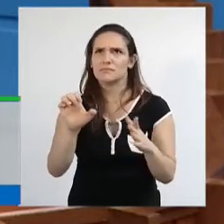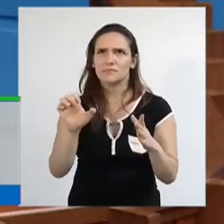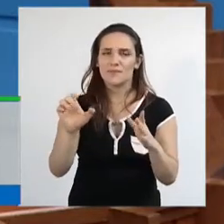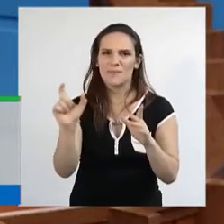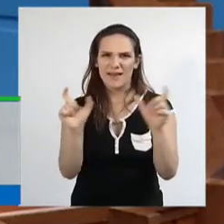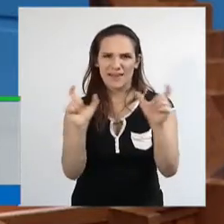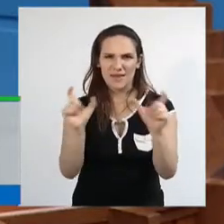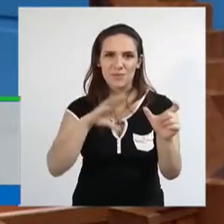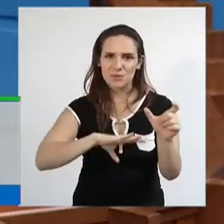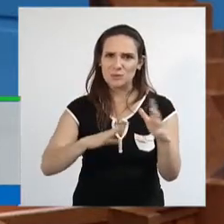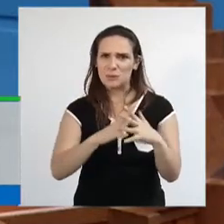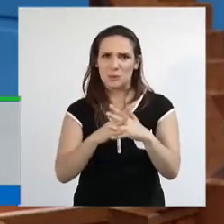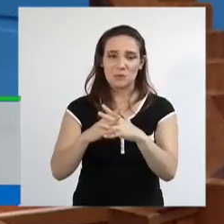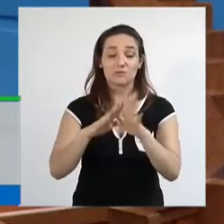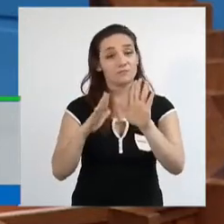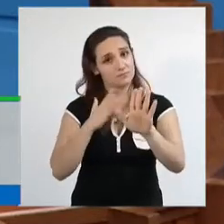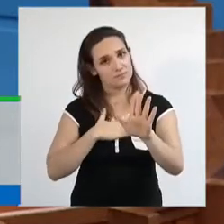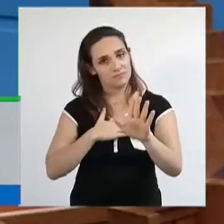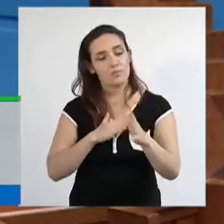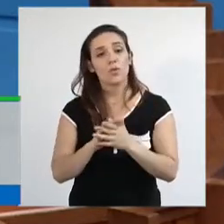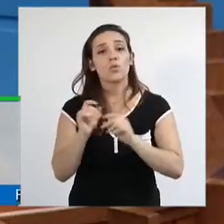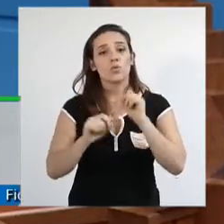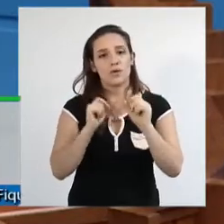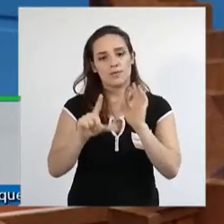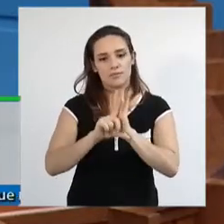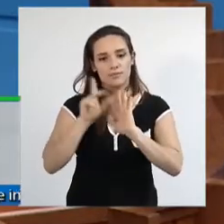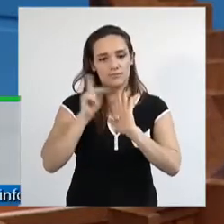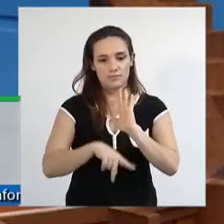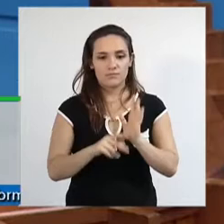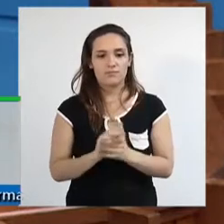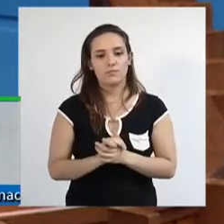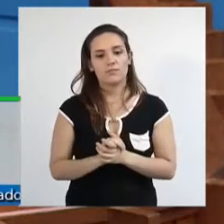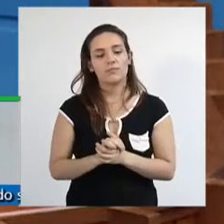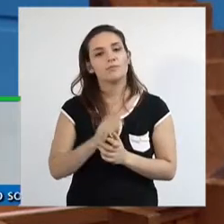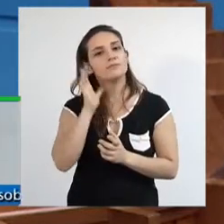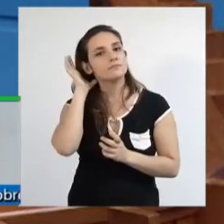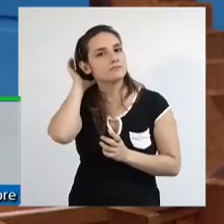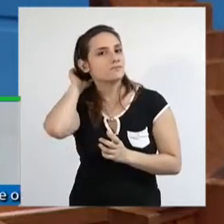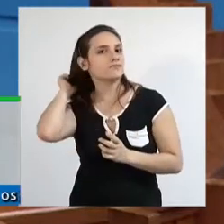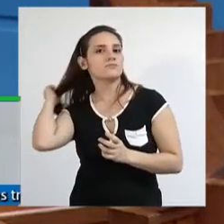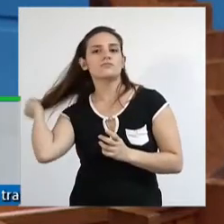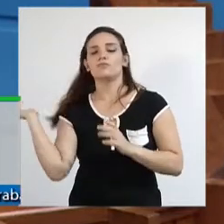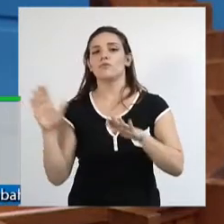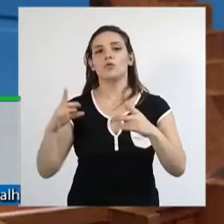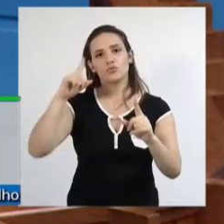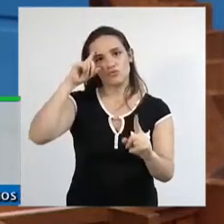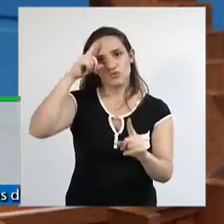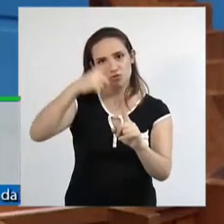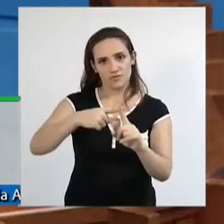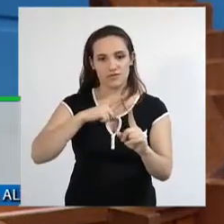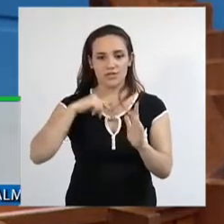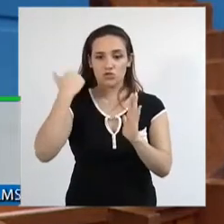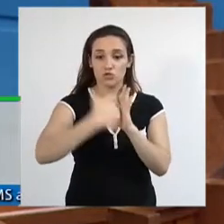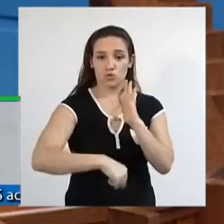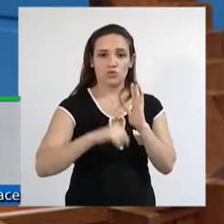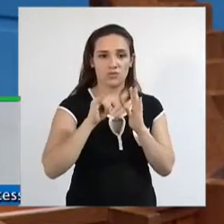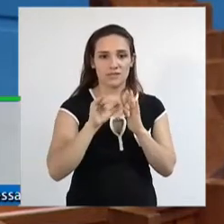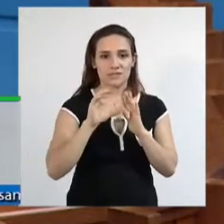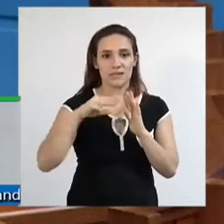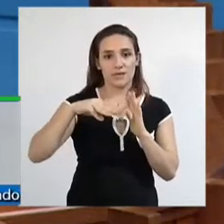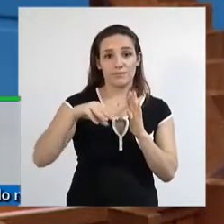E realmente, deputado, esse projeto nosso de oferecer um desconto, uma isenção no